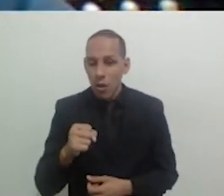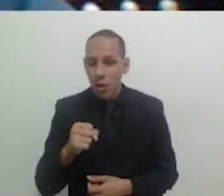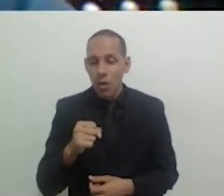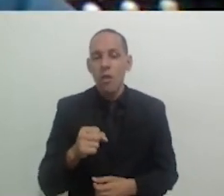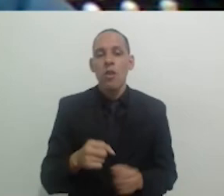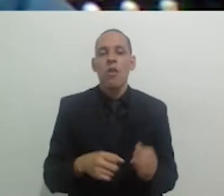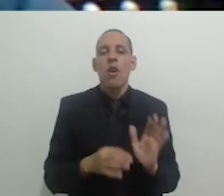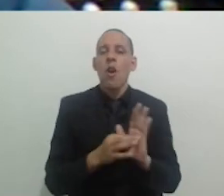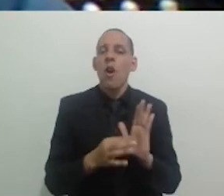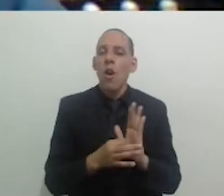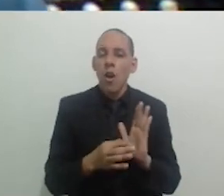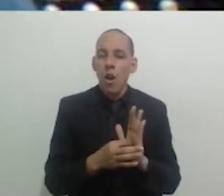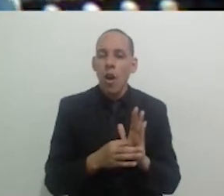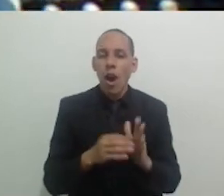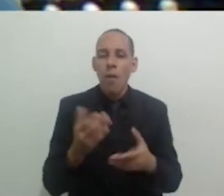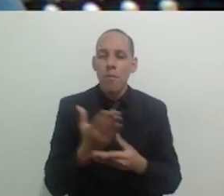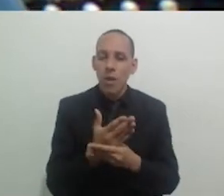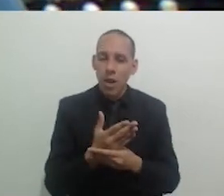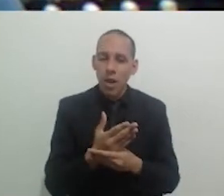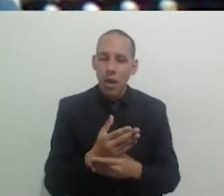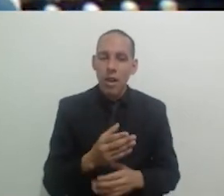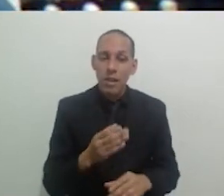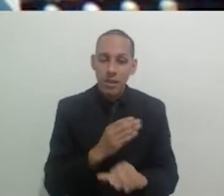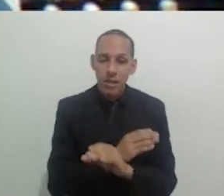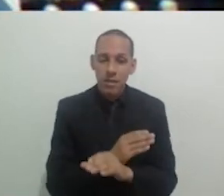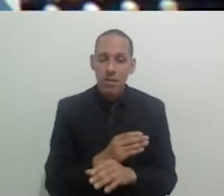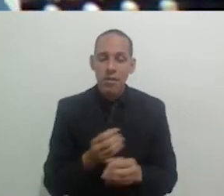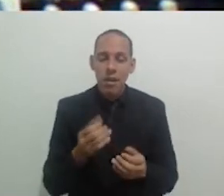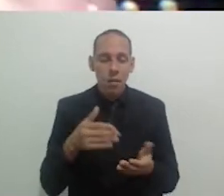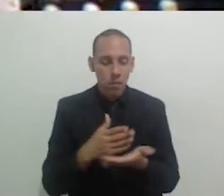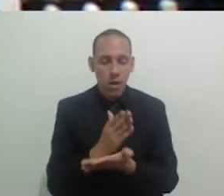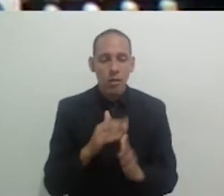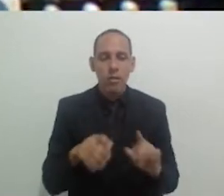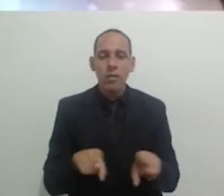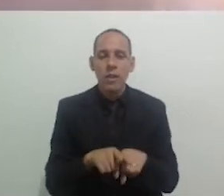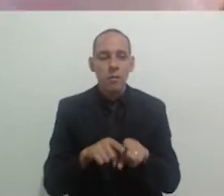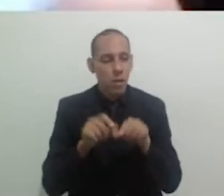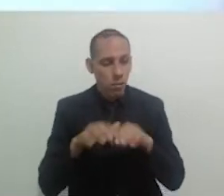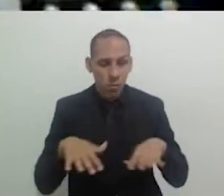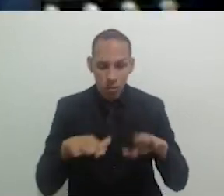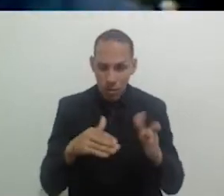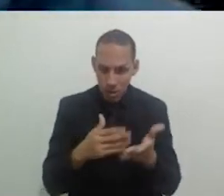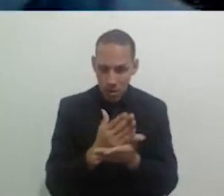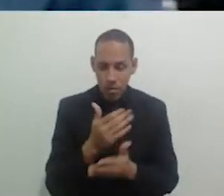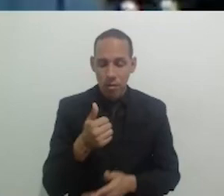Aprovo. Também foi distribuído. Todos aprovam? Eu aprovo, sim.